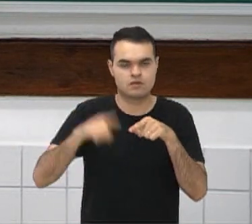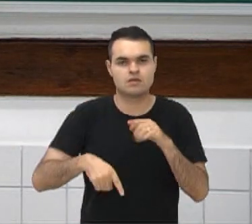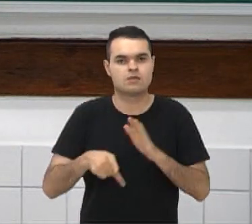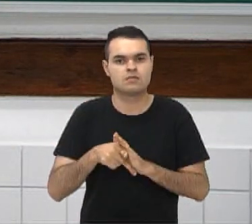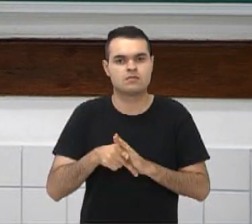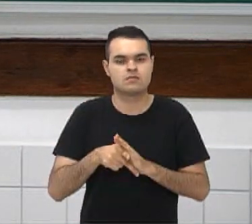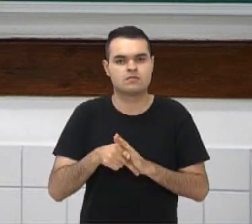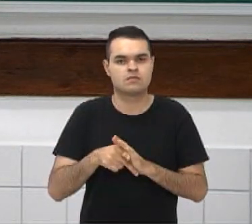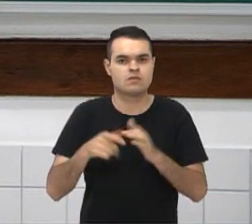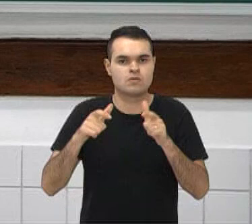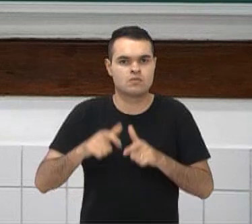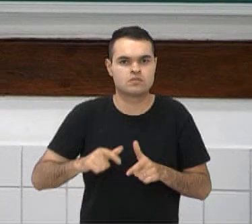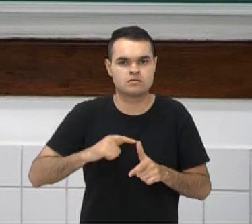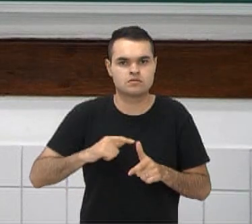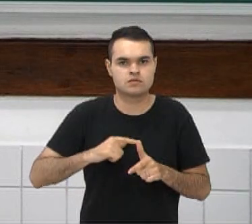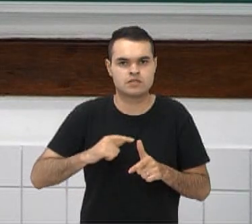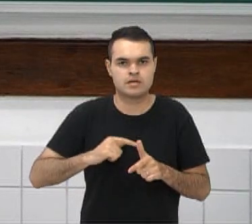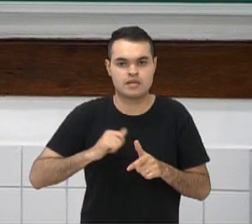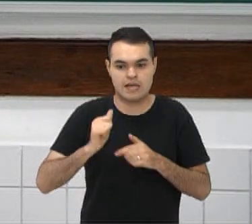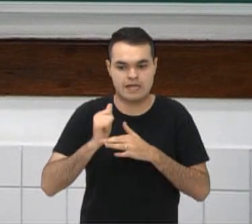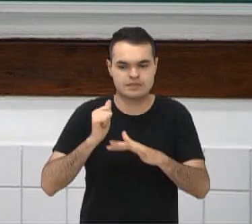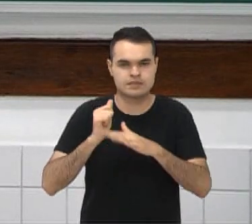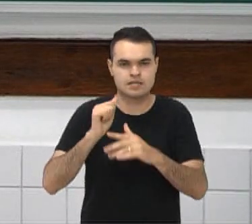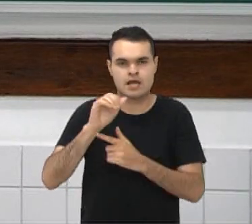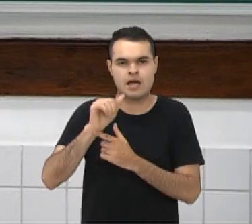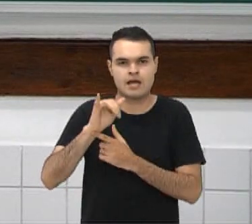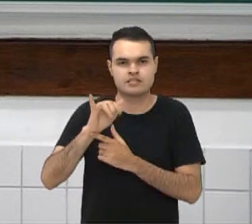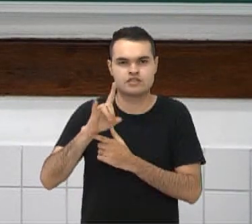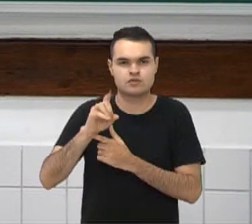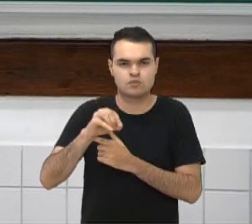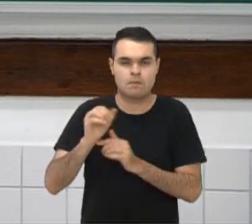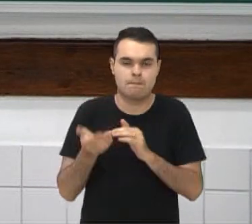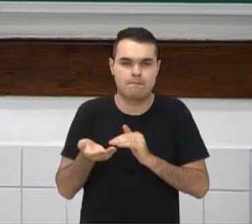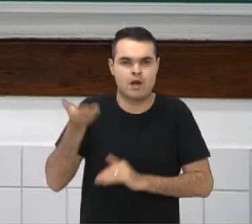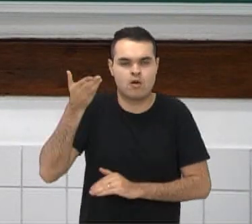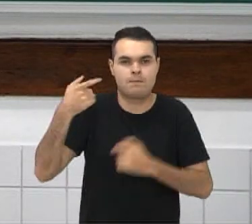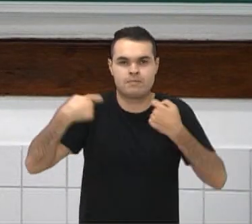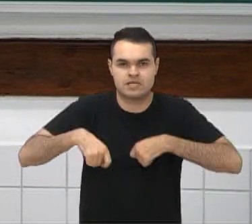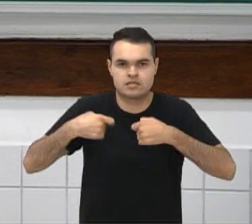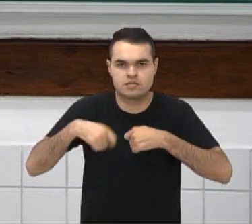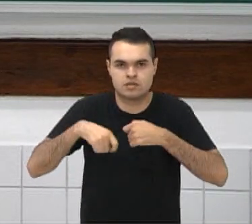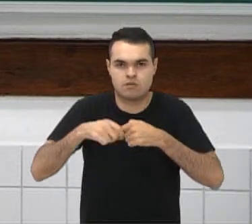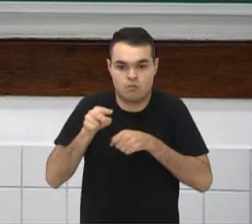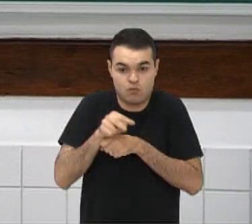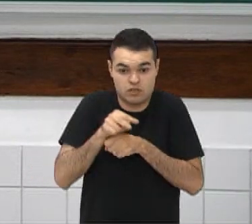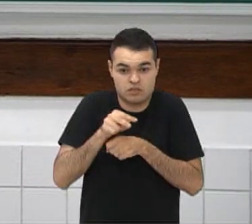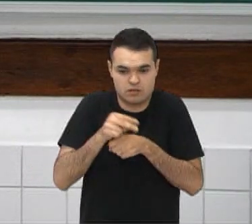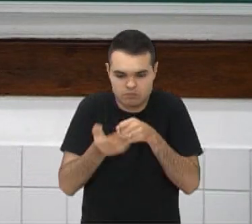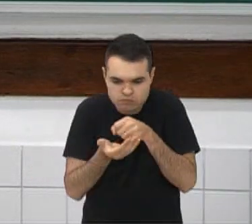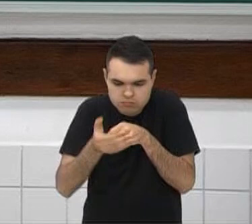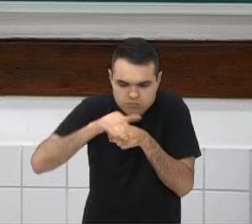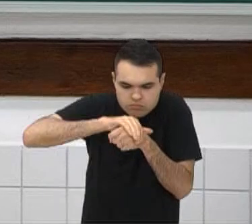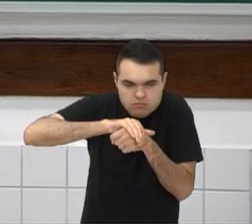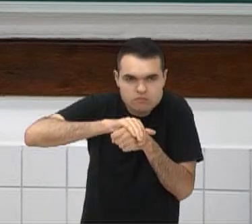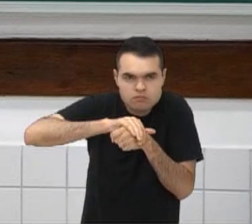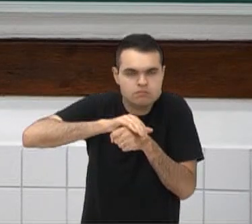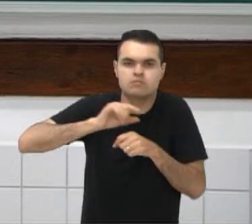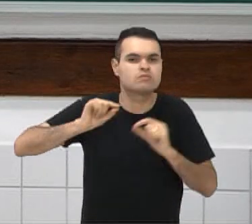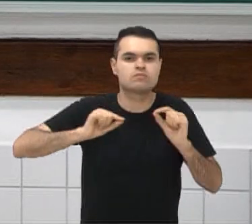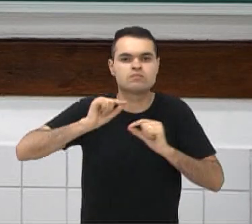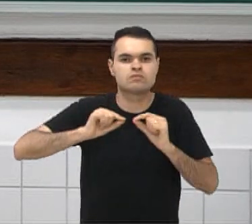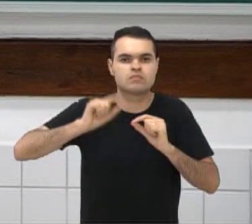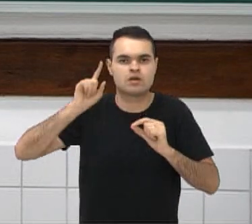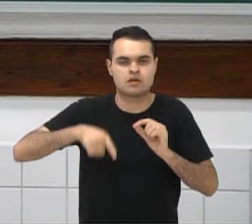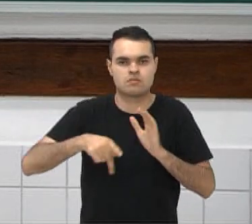no local onde tem uma acidez maior, é necessário que ele tenha uma proteção. E quem vai produzir essa proteção é